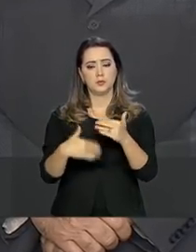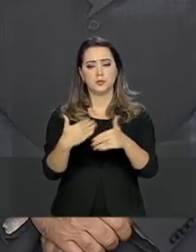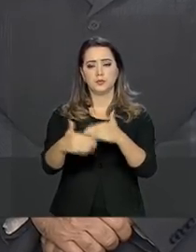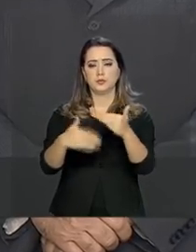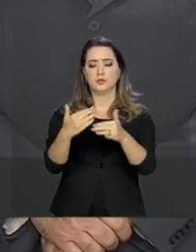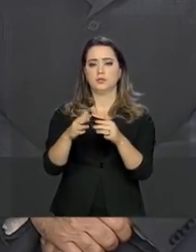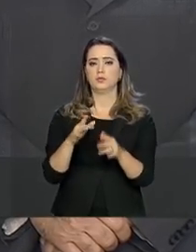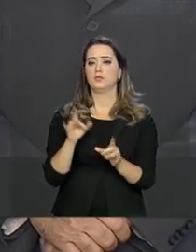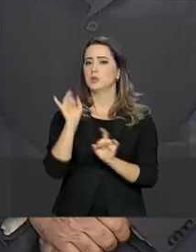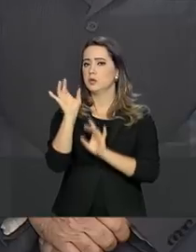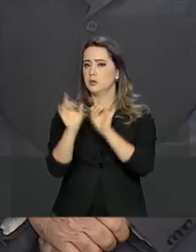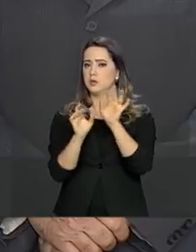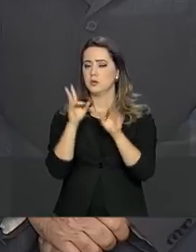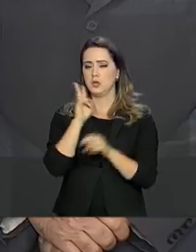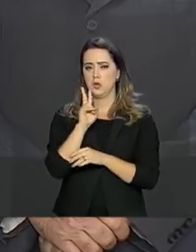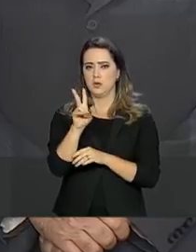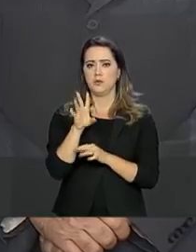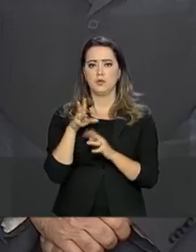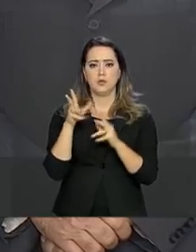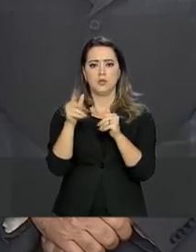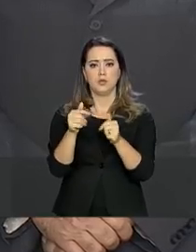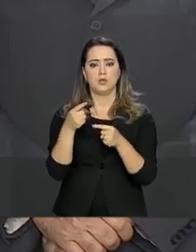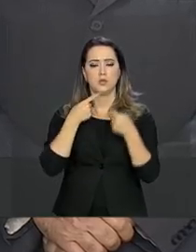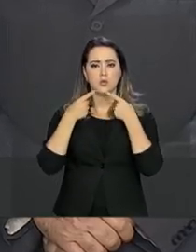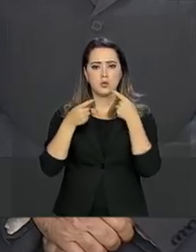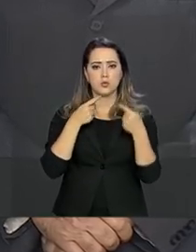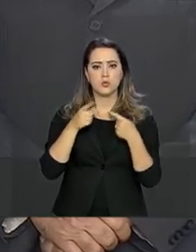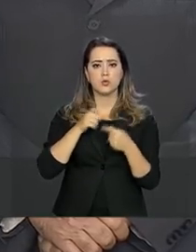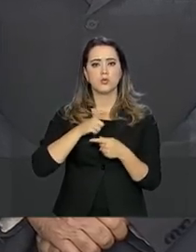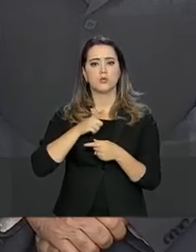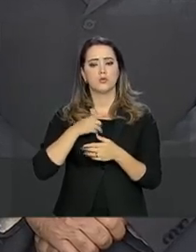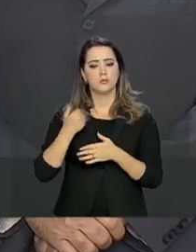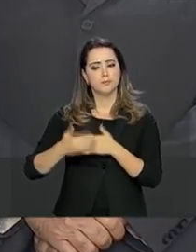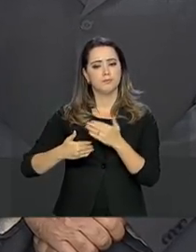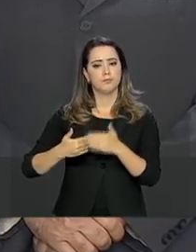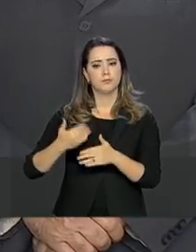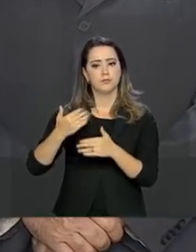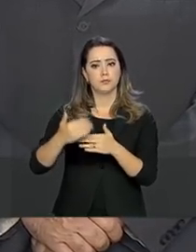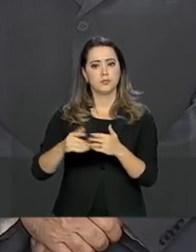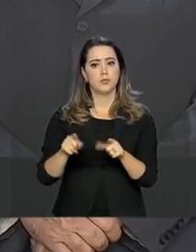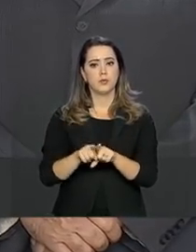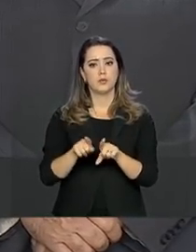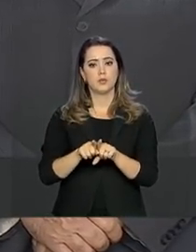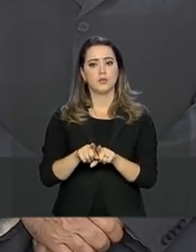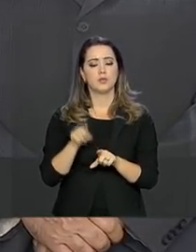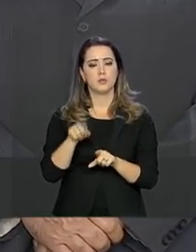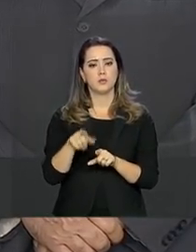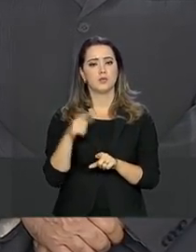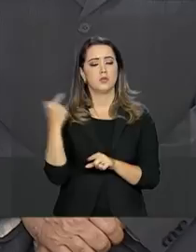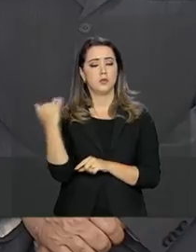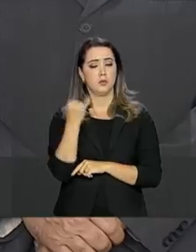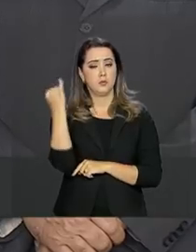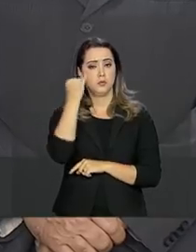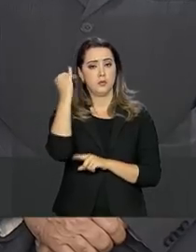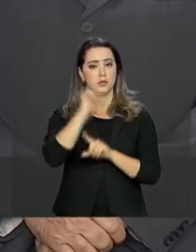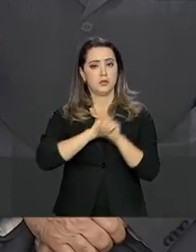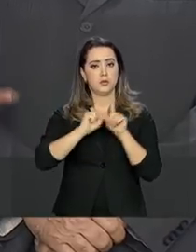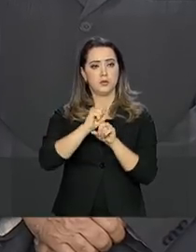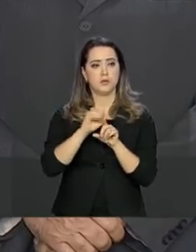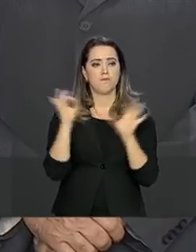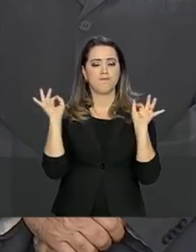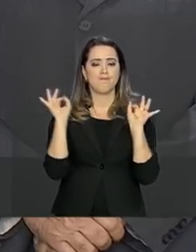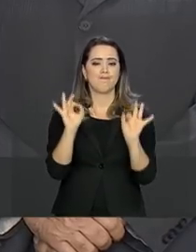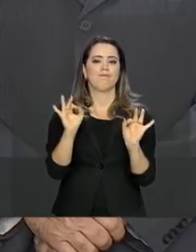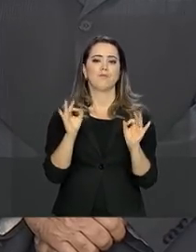eu vi que foi a tônica de todas as discussões ao longo desse período mas também tem uma função social extraordinária porque a